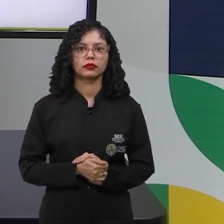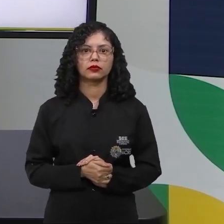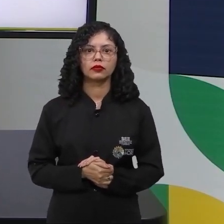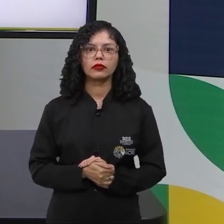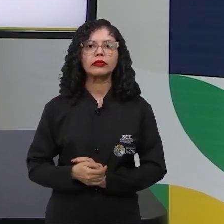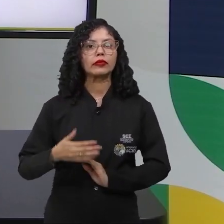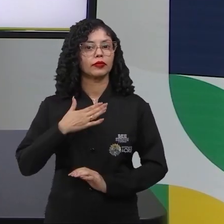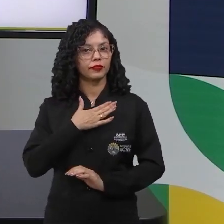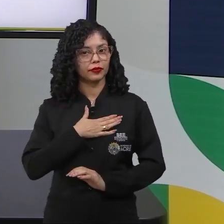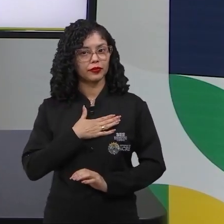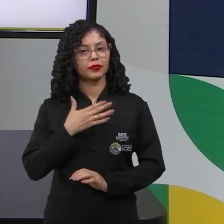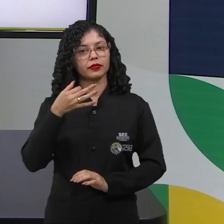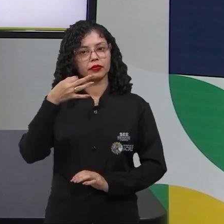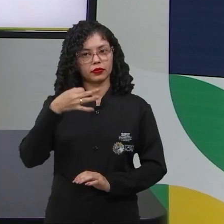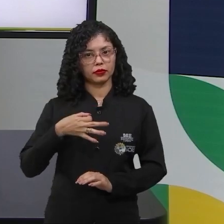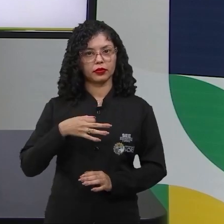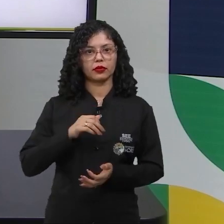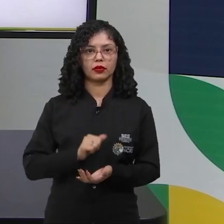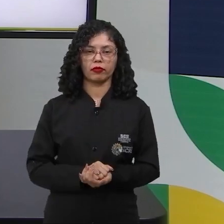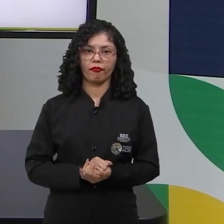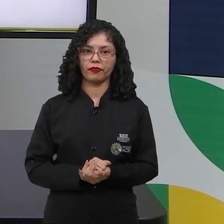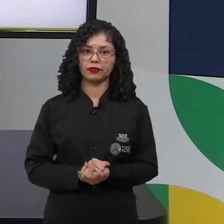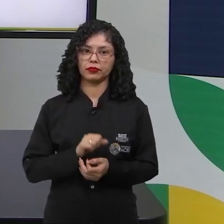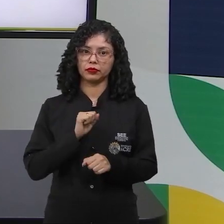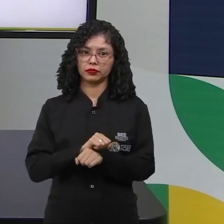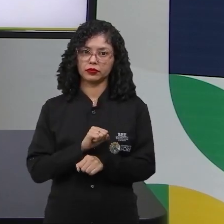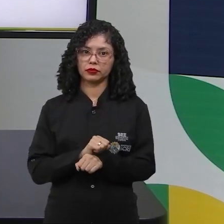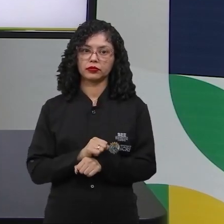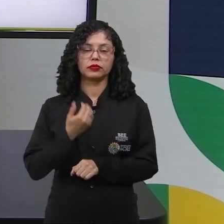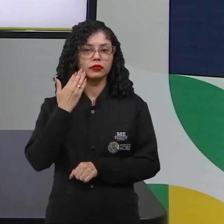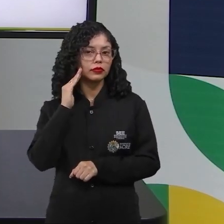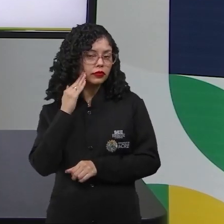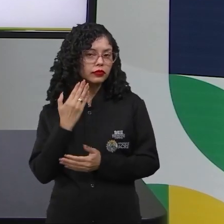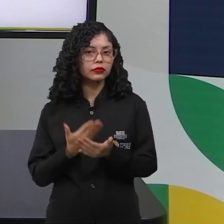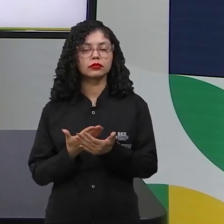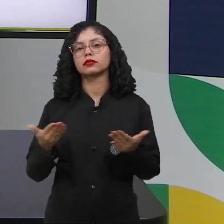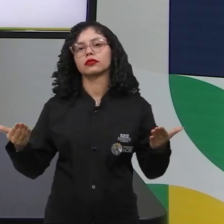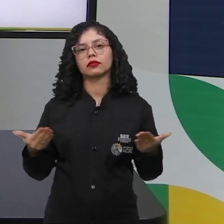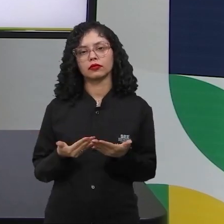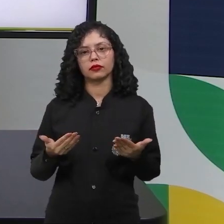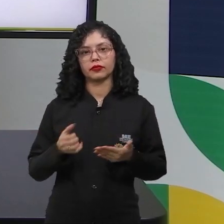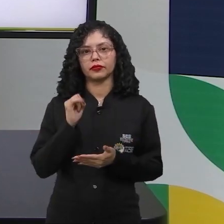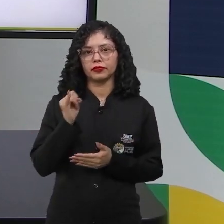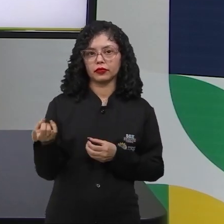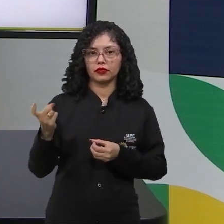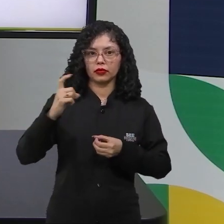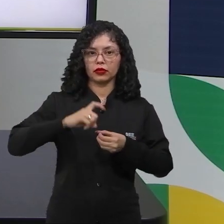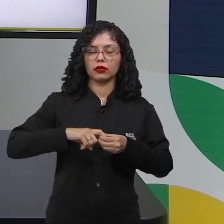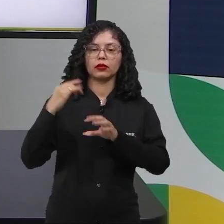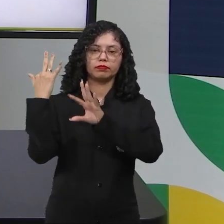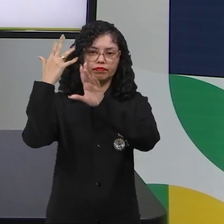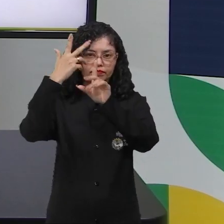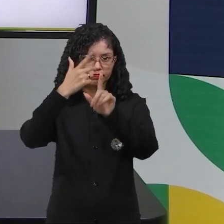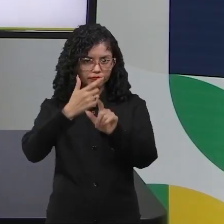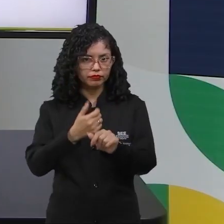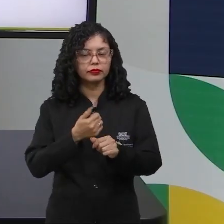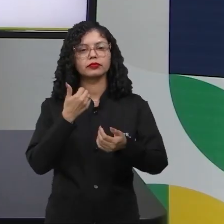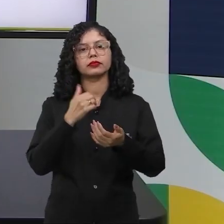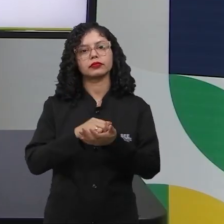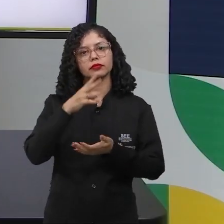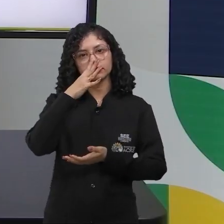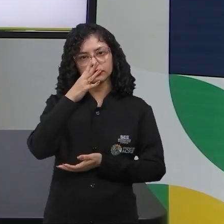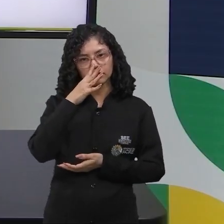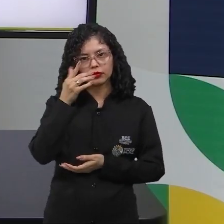Espero que vocês tenham acertado, pessoal. Bom, espero que vocês também tenham entendido a aula de hoje. Se não, volta lá, dá uma